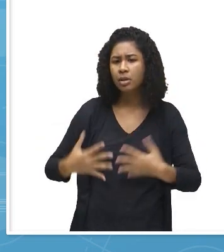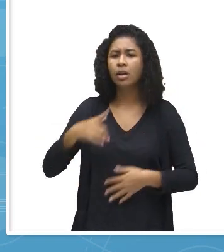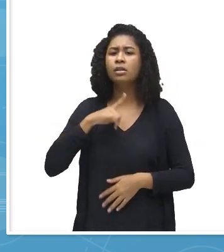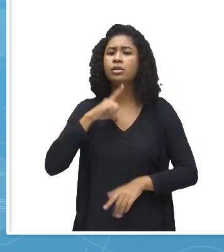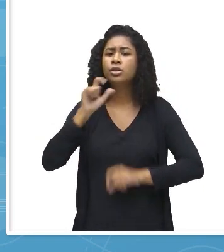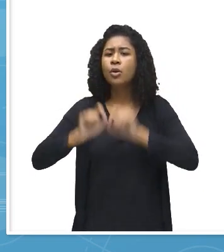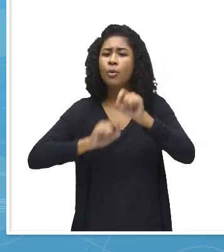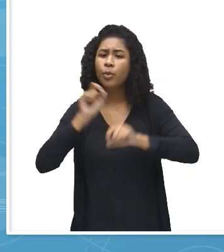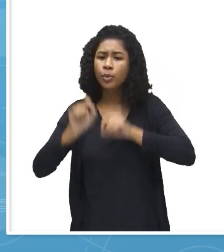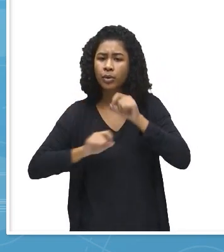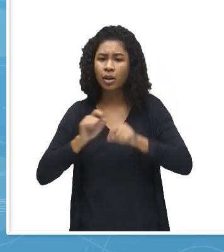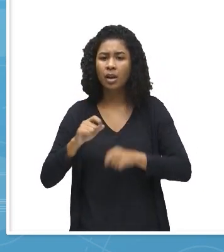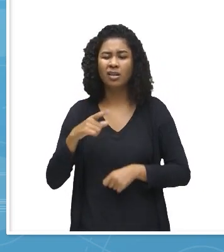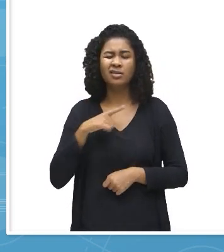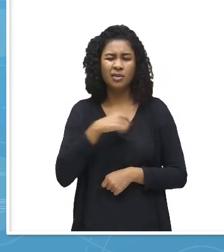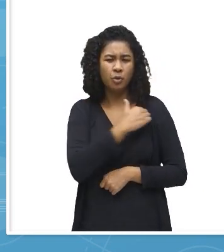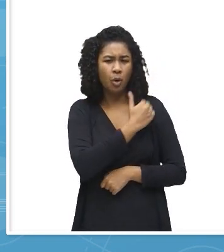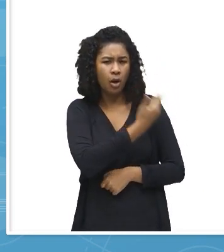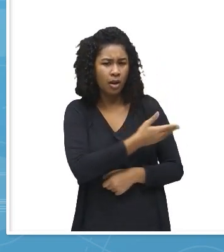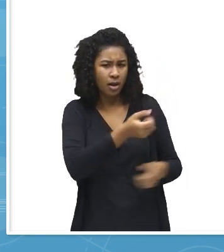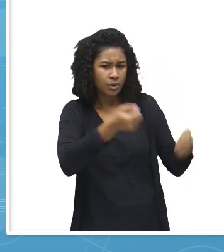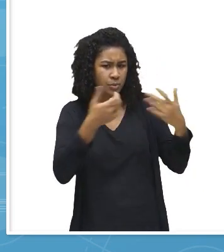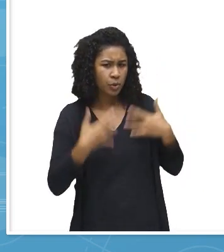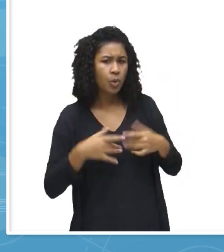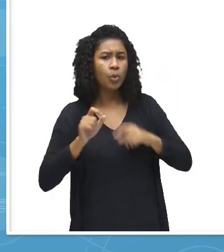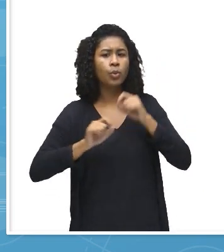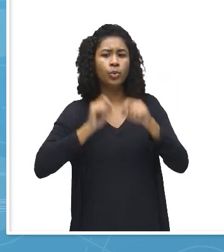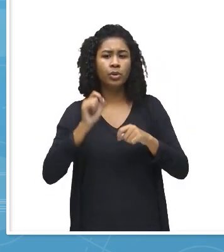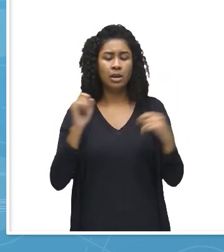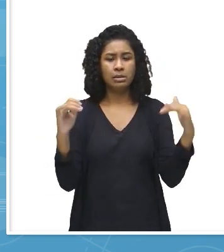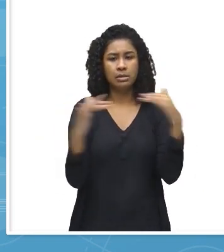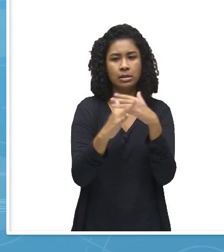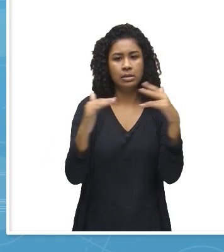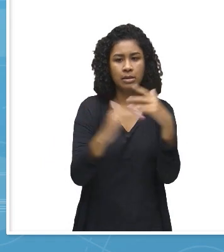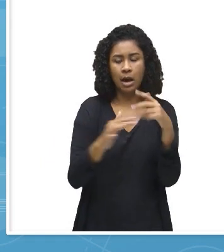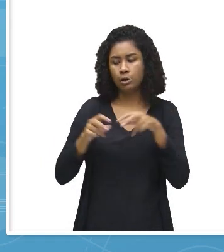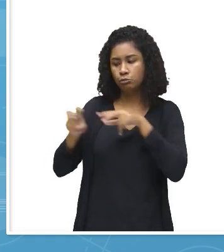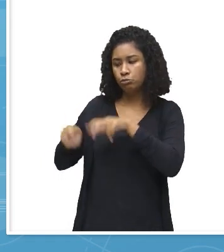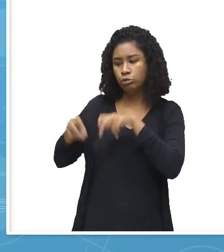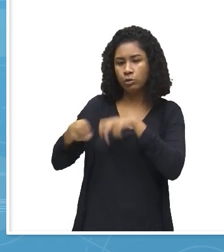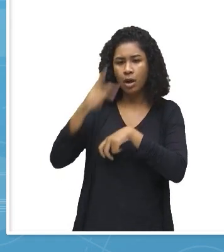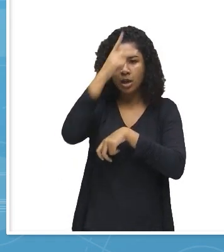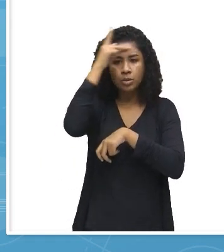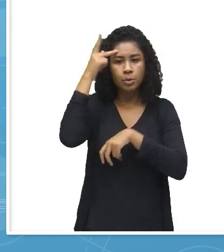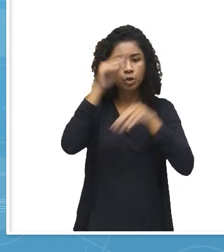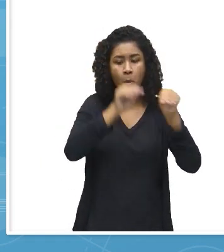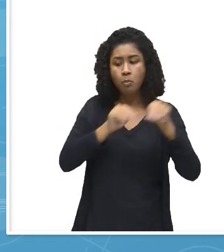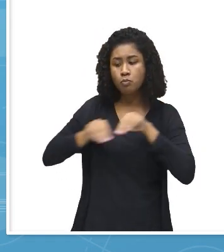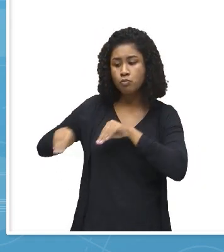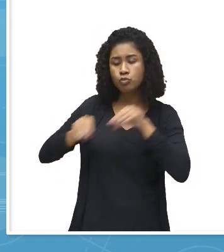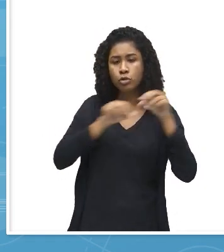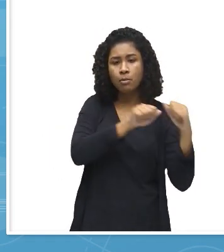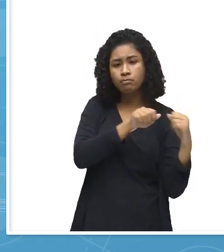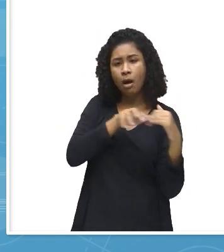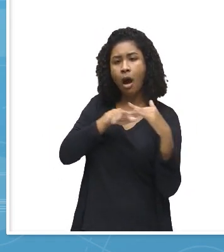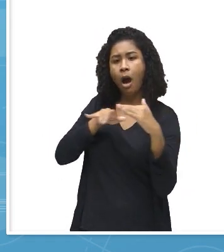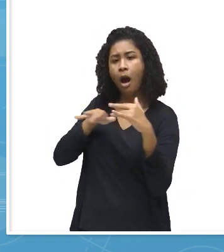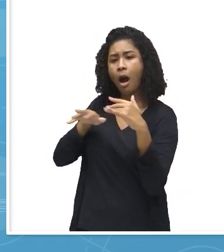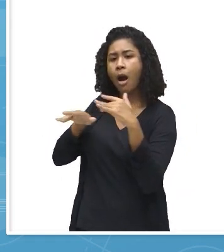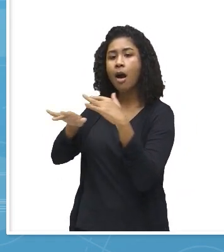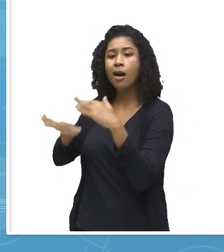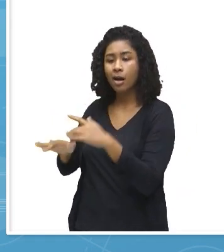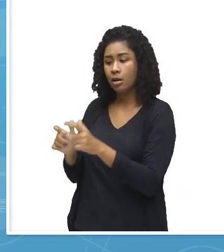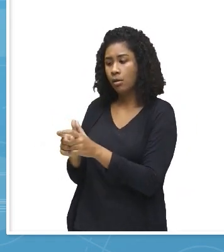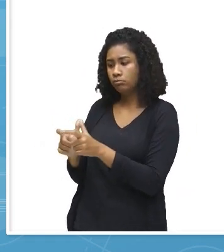até um dos colegas comentou aqui, o declínio das cidades, então as pessoas começaram a migrar para o